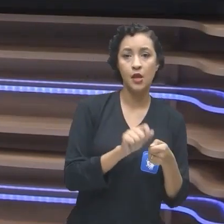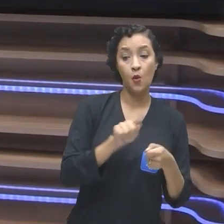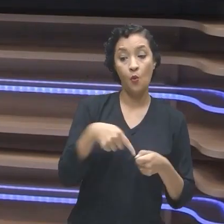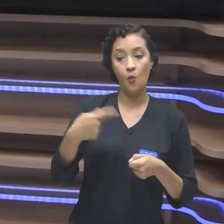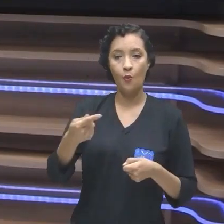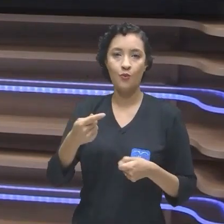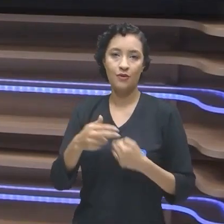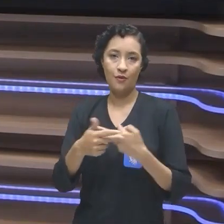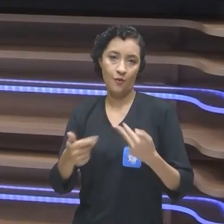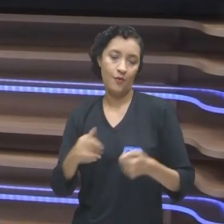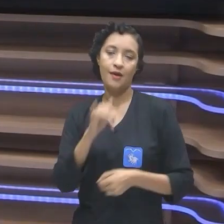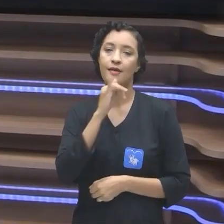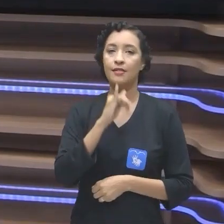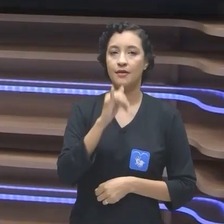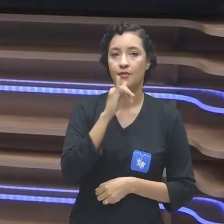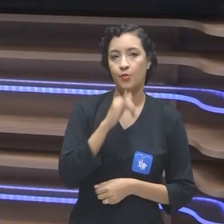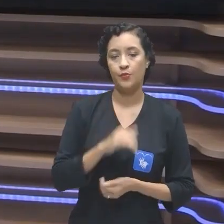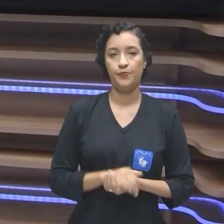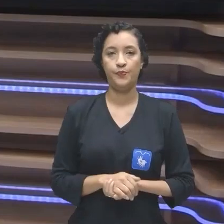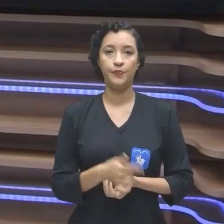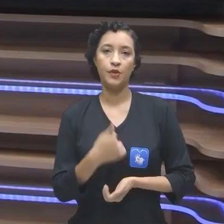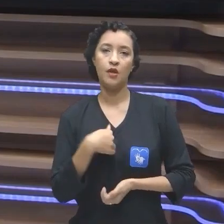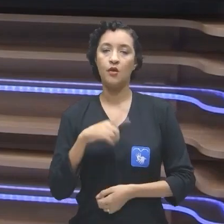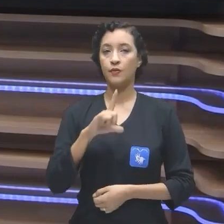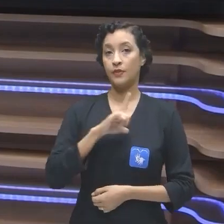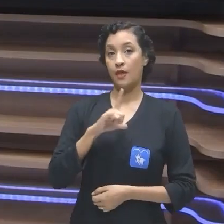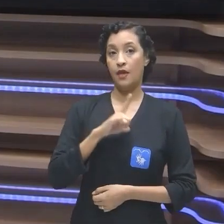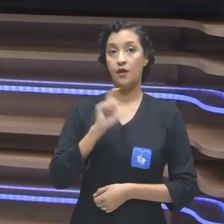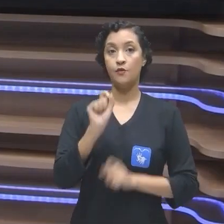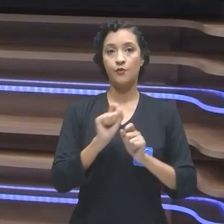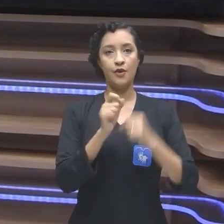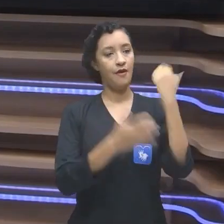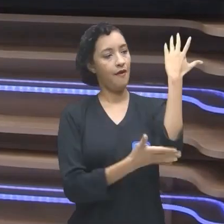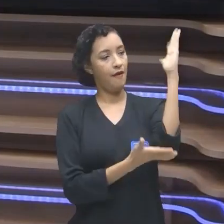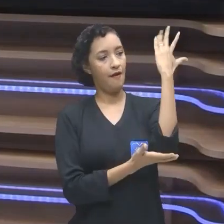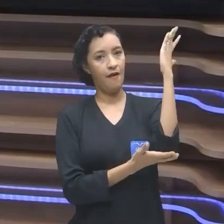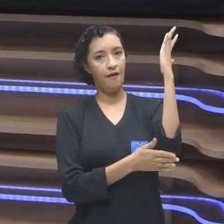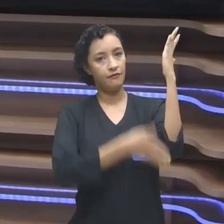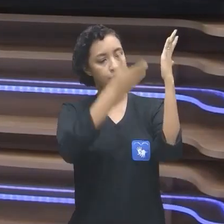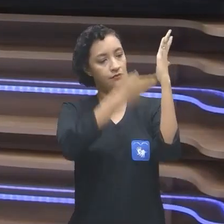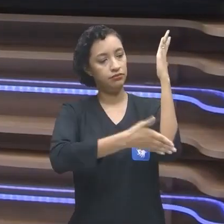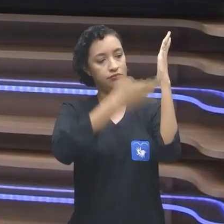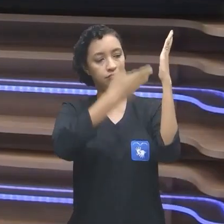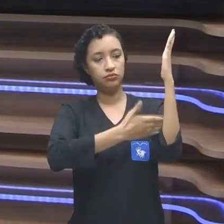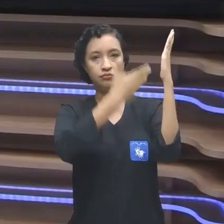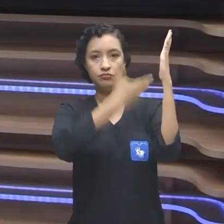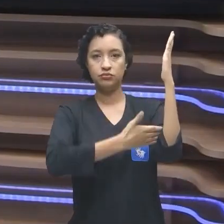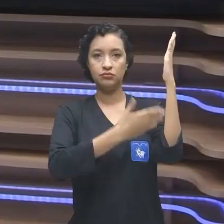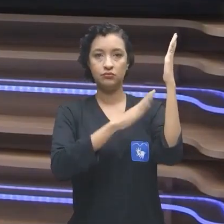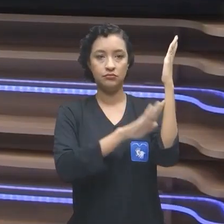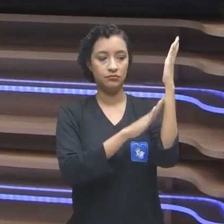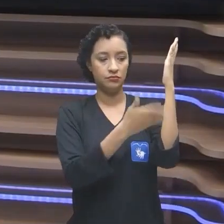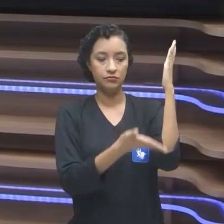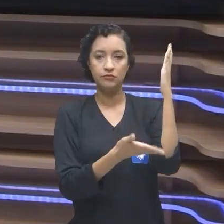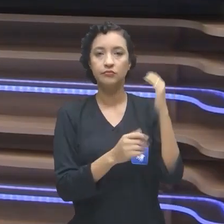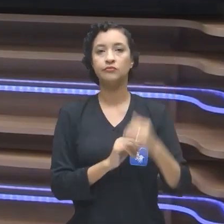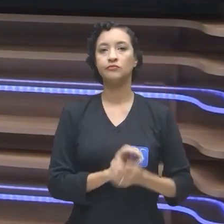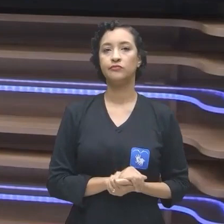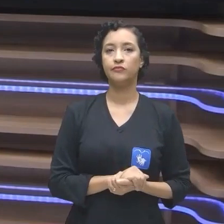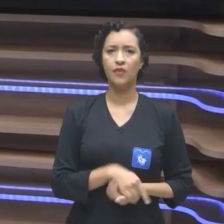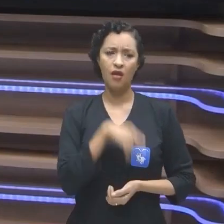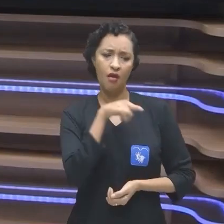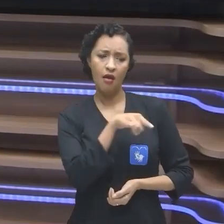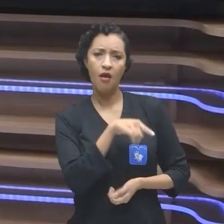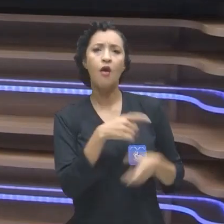Por exemplo, eu tenho a madeira, né? A árvore, a madeira, retiro a madeira da natureza. Ela está